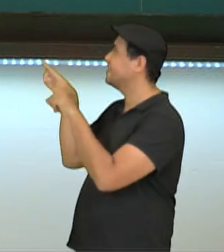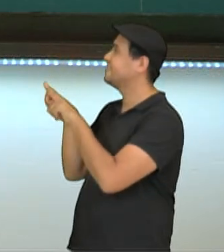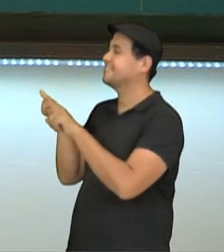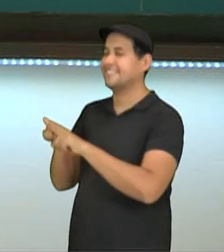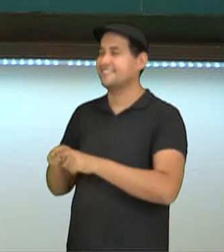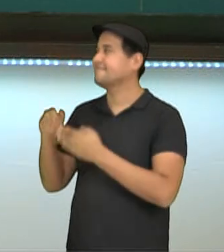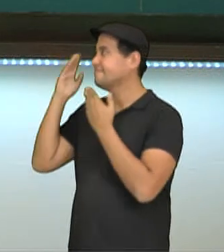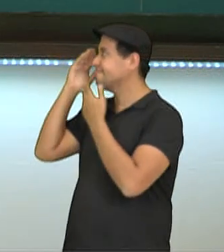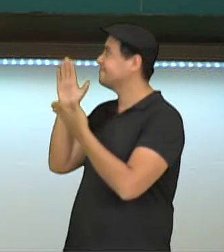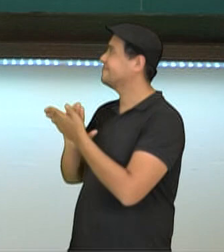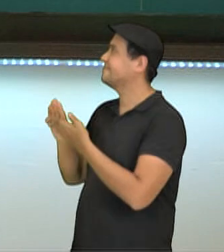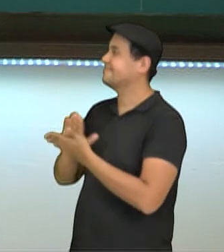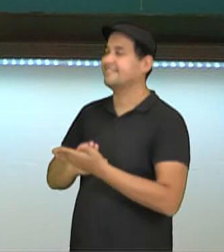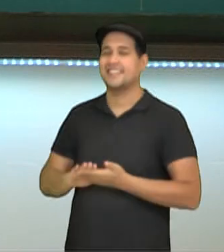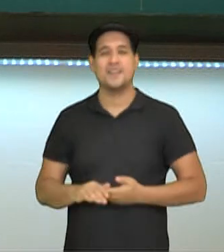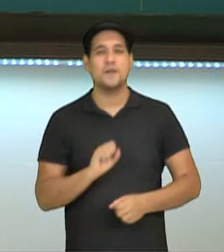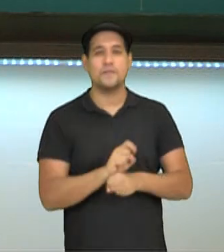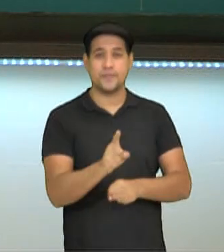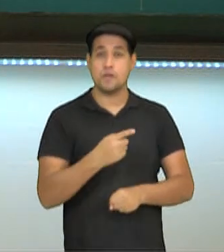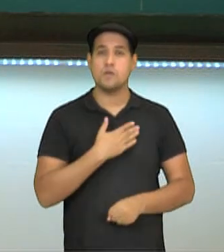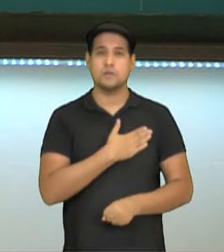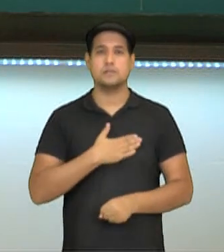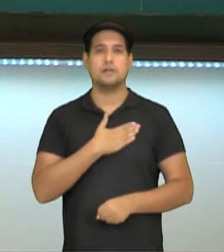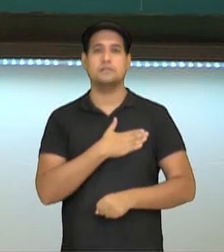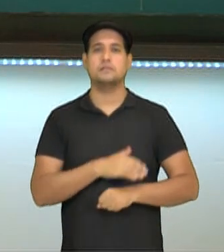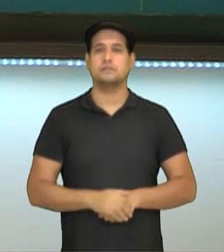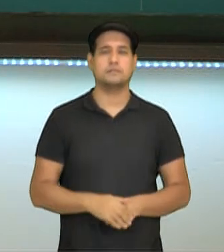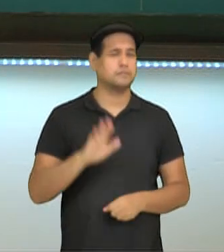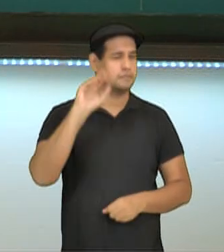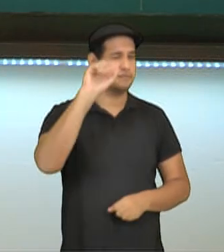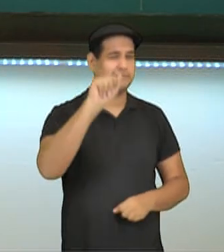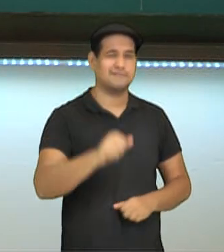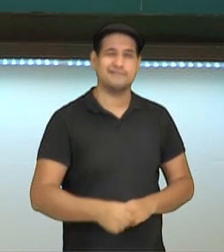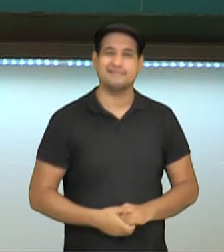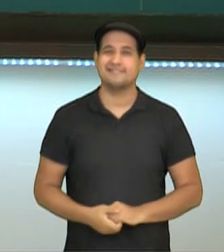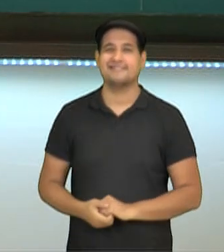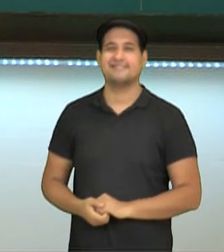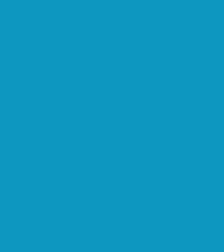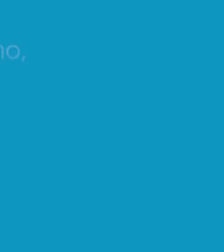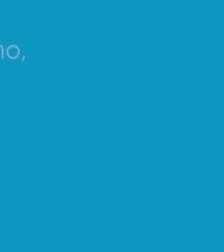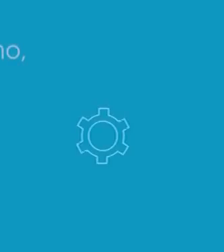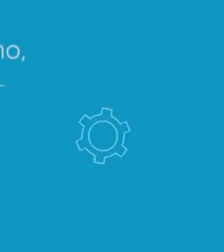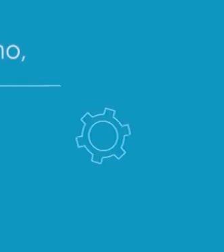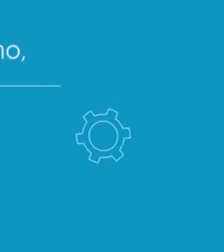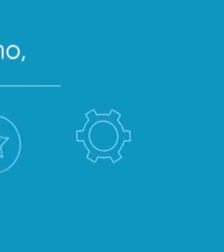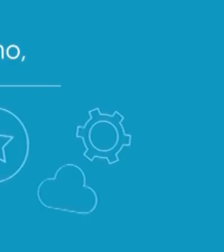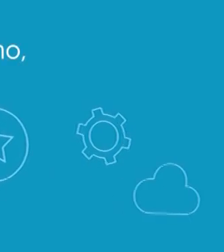muito obrigada, Kelvin. Espero que vocês tenham gostado e até a próxima. Tchau, tchau.